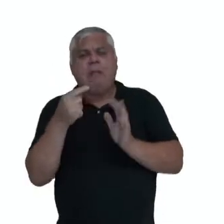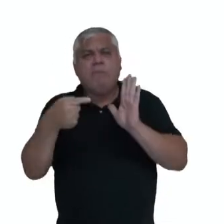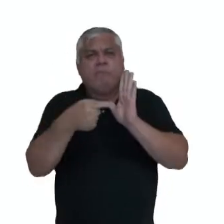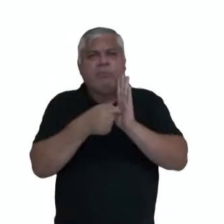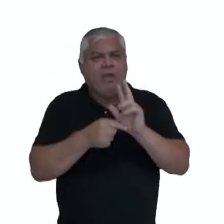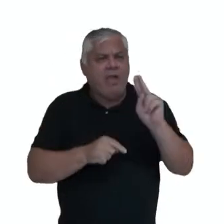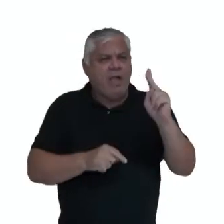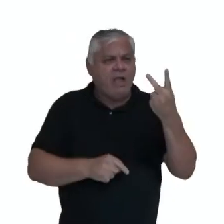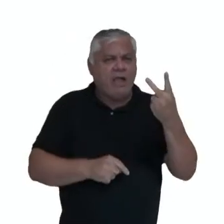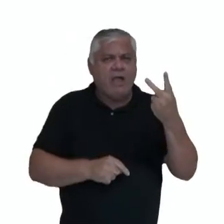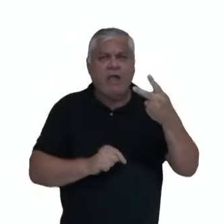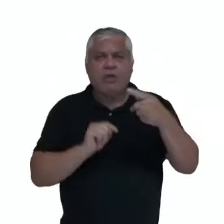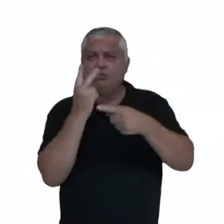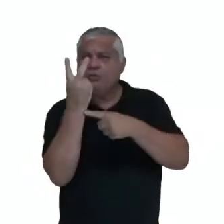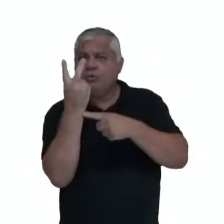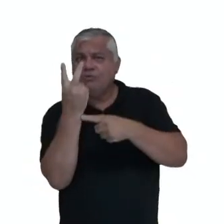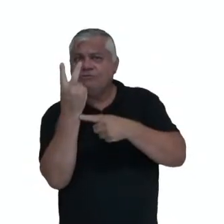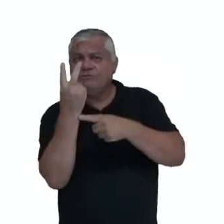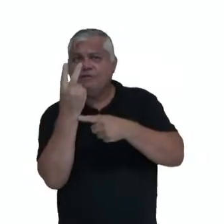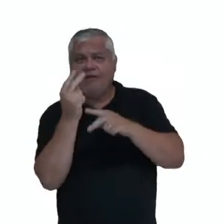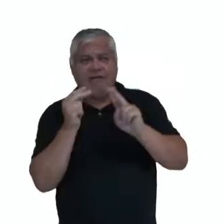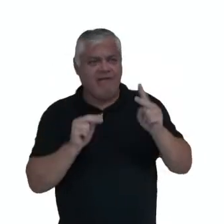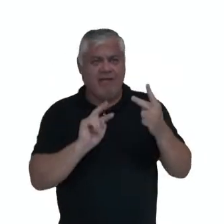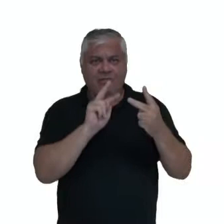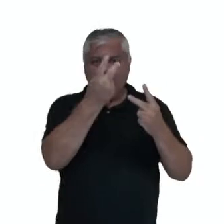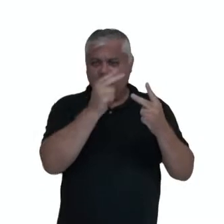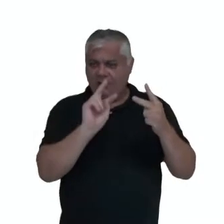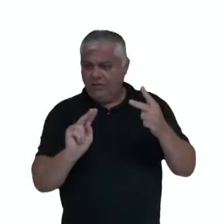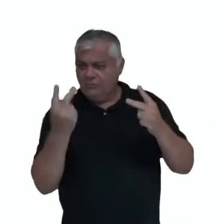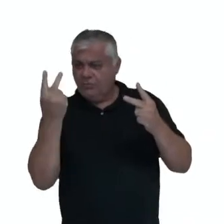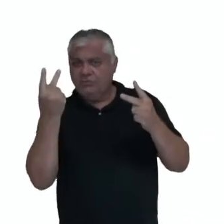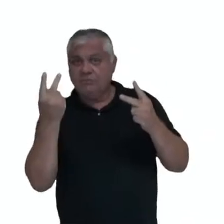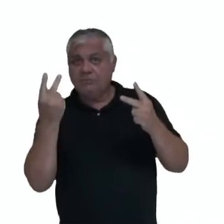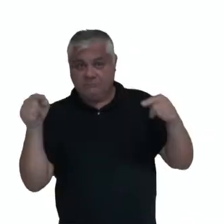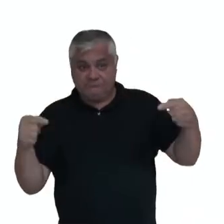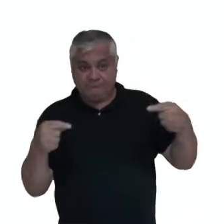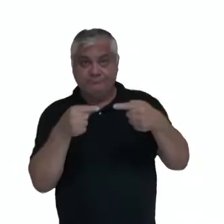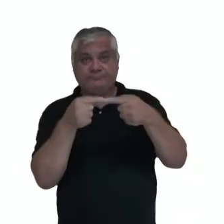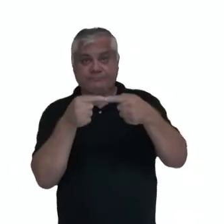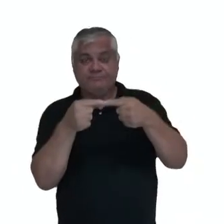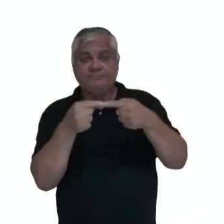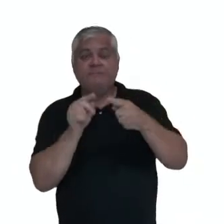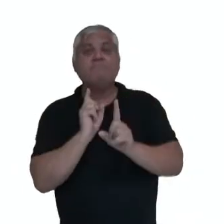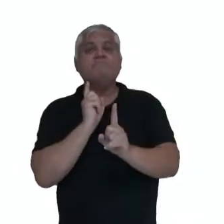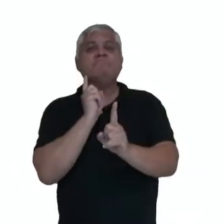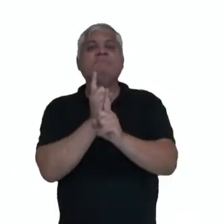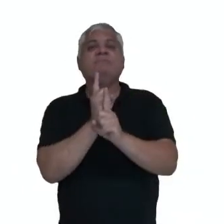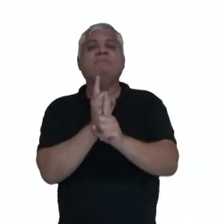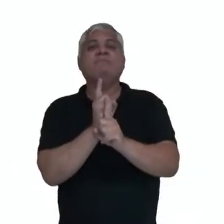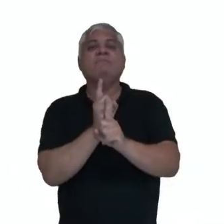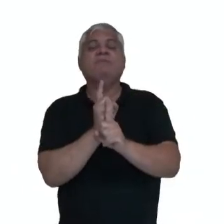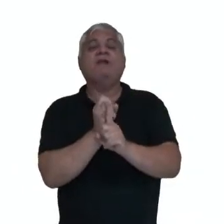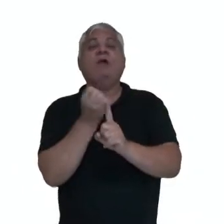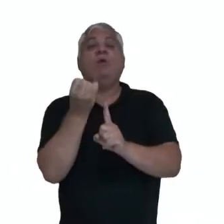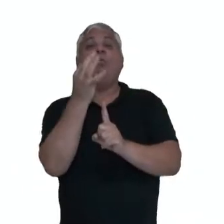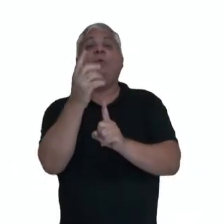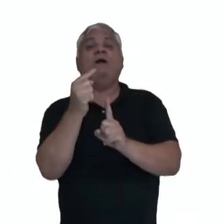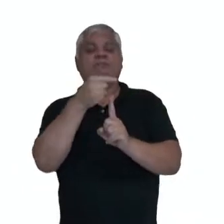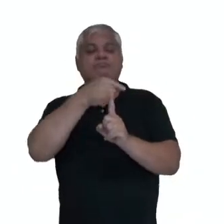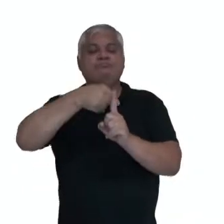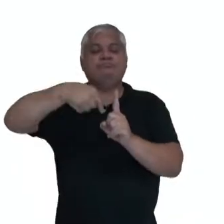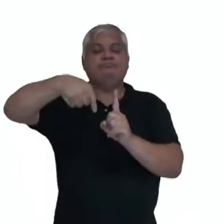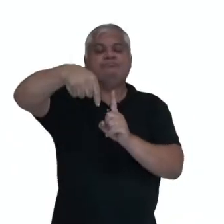H sobre 2 e H sobre 2. Neste ponto nós vamos achar qual é a circunferência